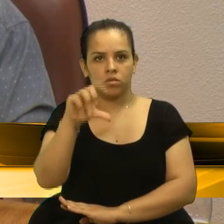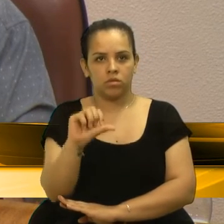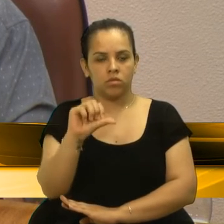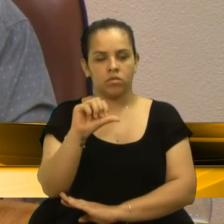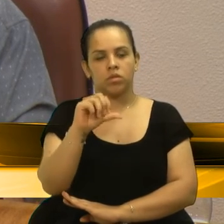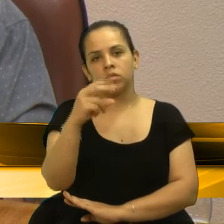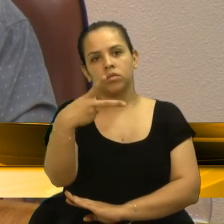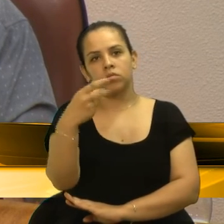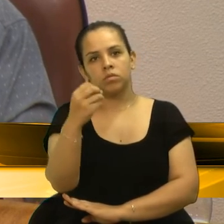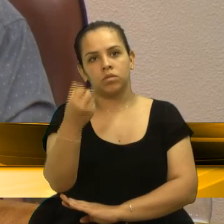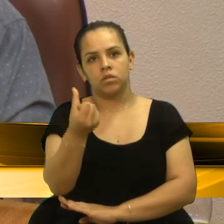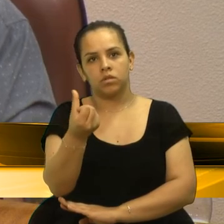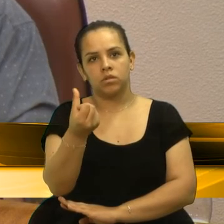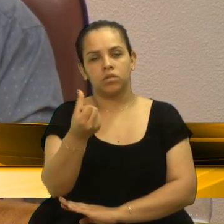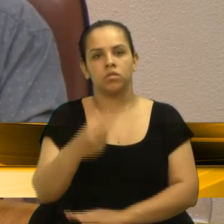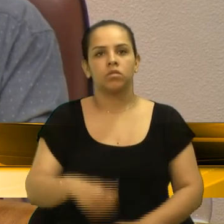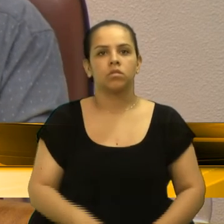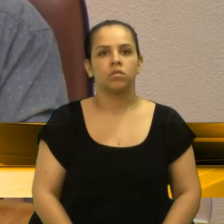11.419/2006.